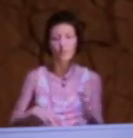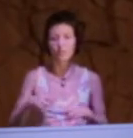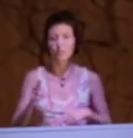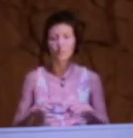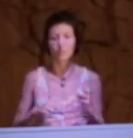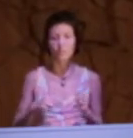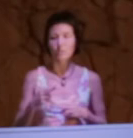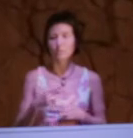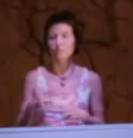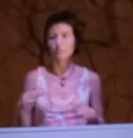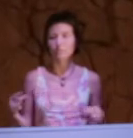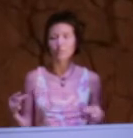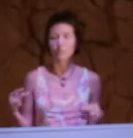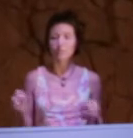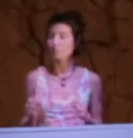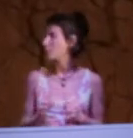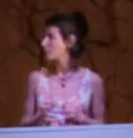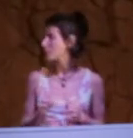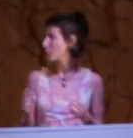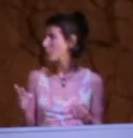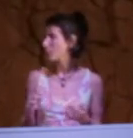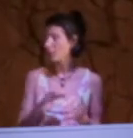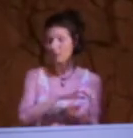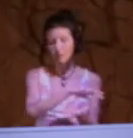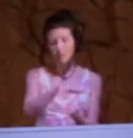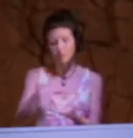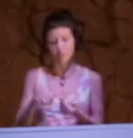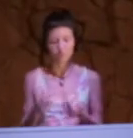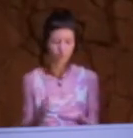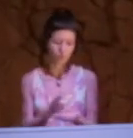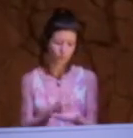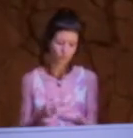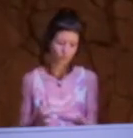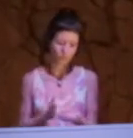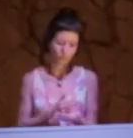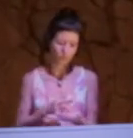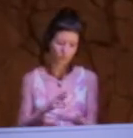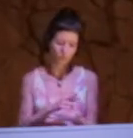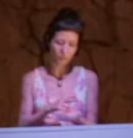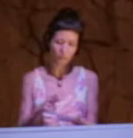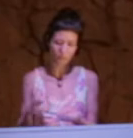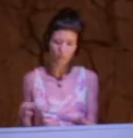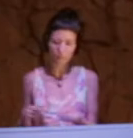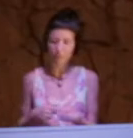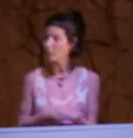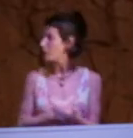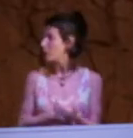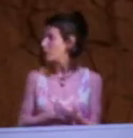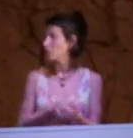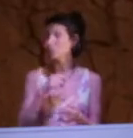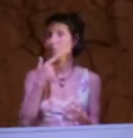falei, uma amiga, cuidado que ali tem uma casa de caba. Ela ficou sem saber como reagir, né? E depois a gente riu